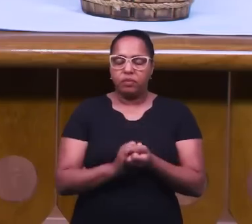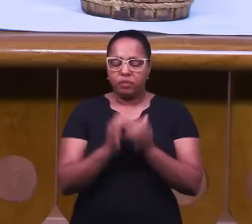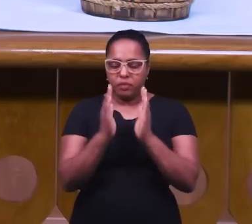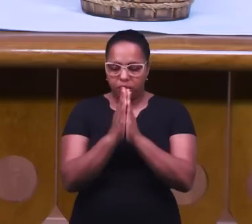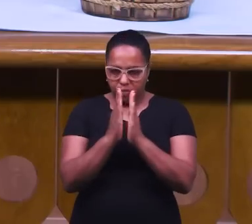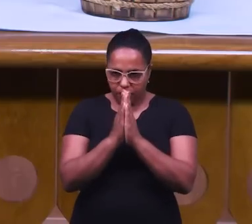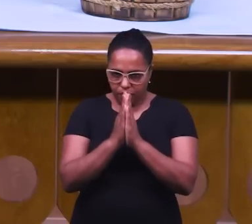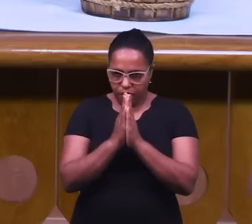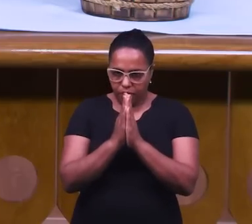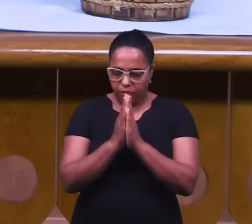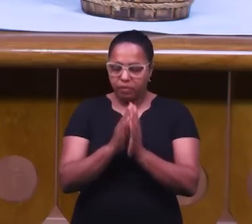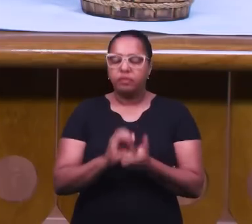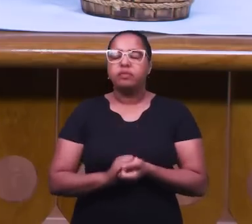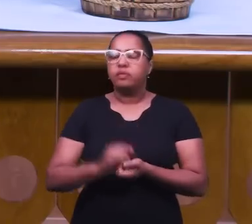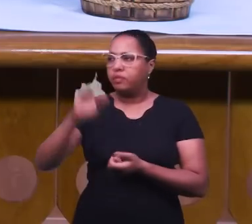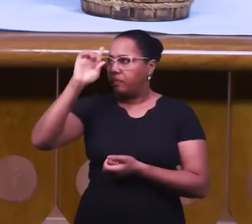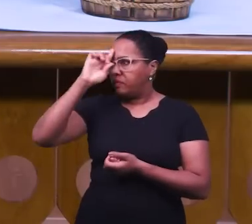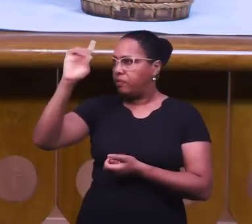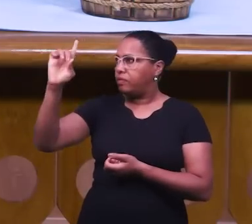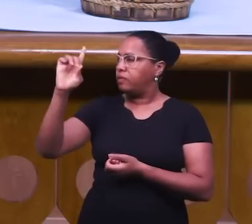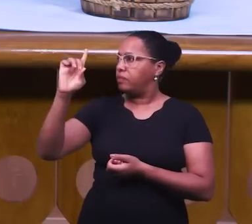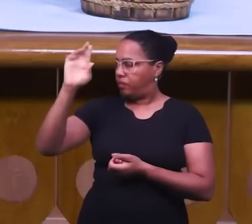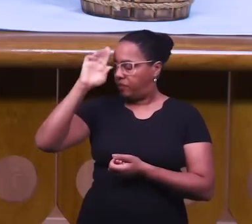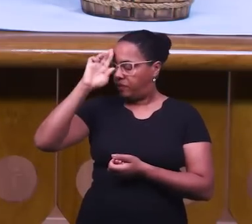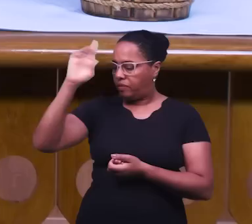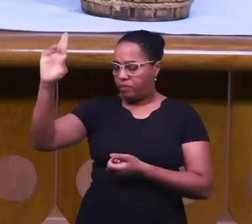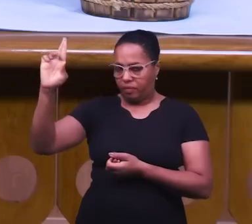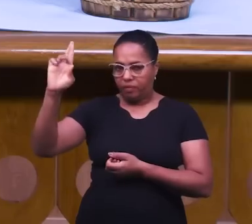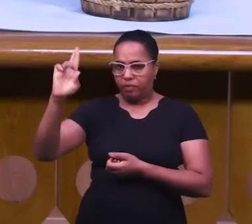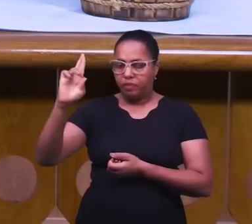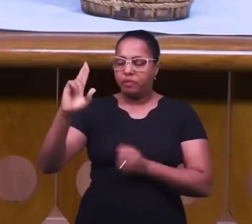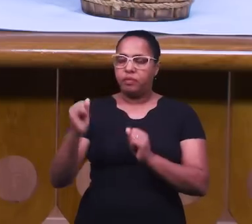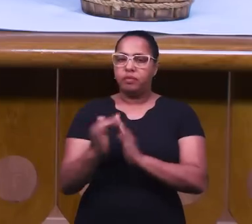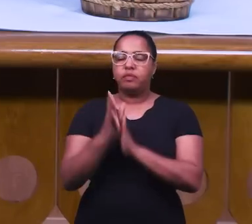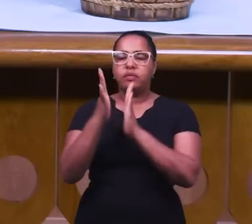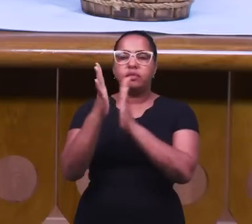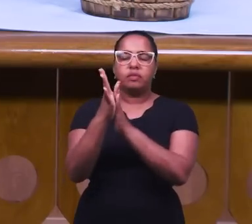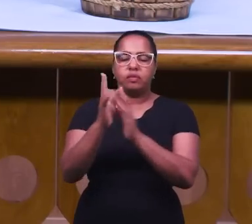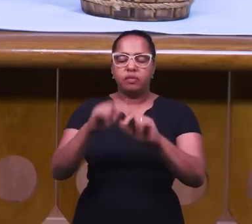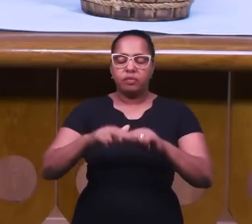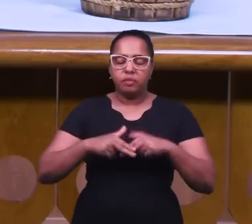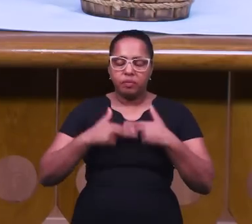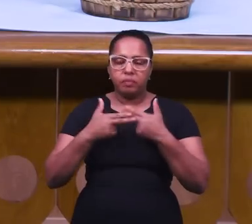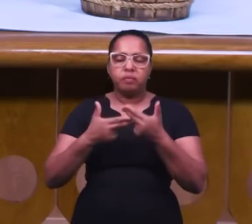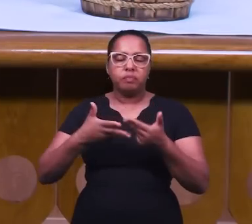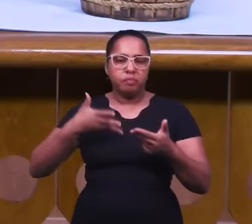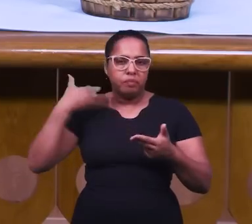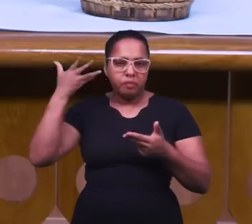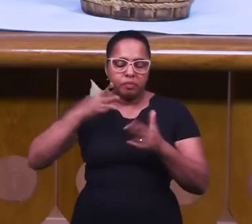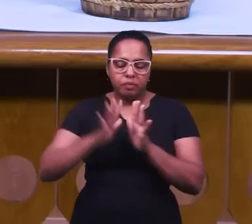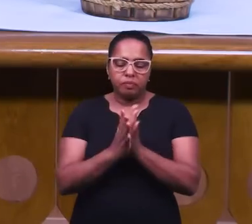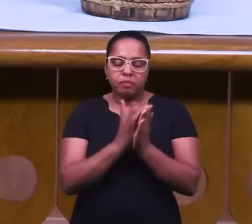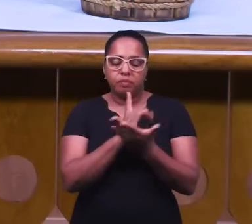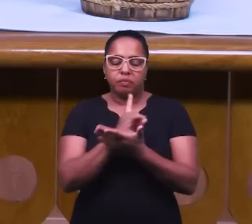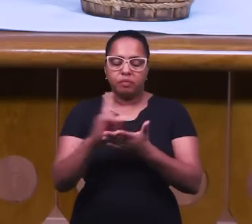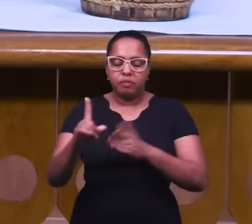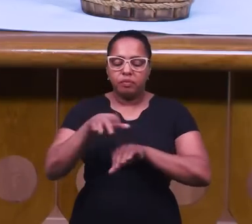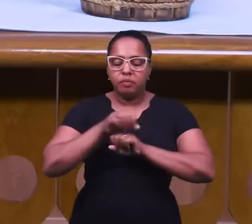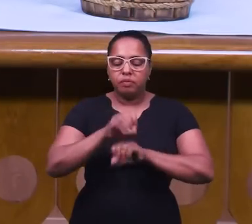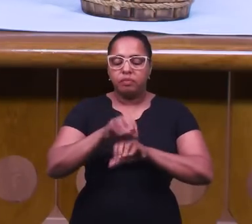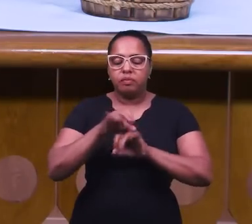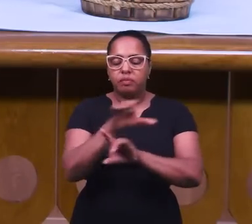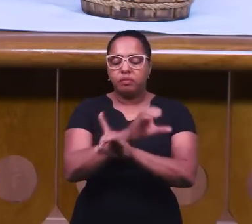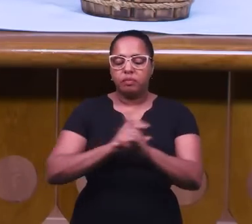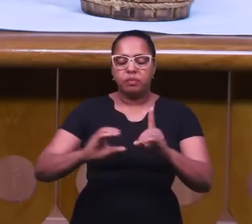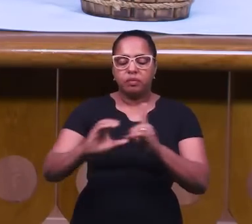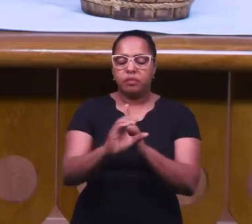culto. Oremos ao Senhor nosso Deus. Senhor nosso Deus e Pai, nós te louvamos, ó Deus, pela tua palavra, pelo teu ensino e por